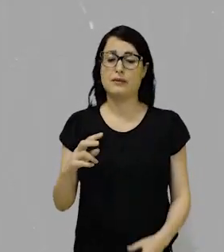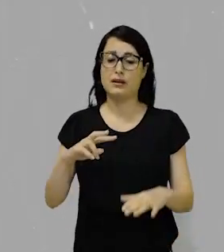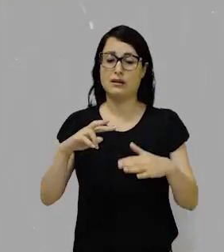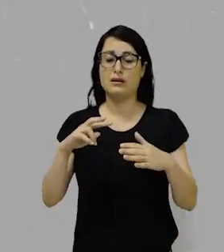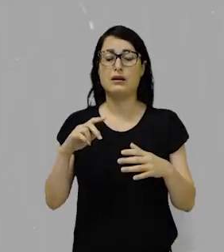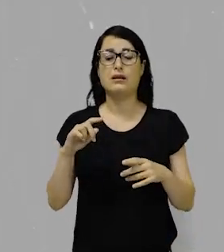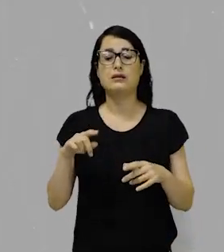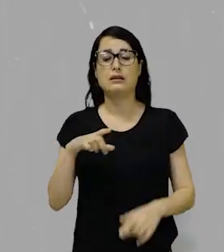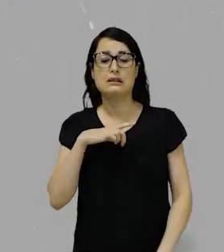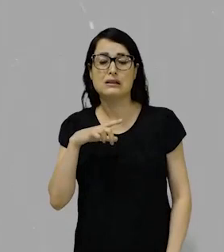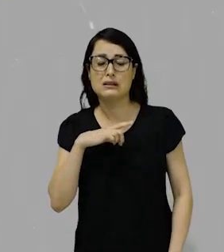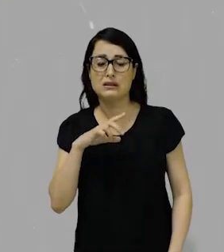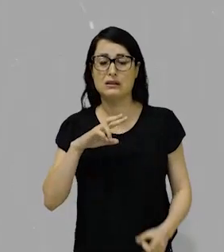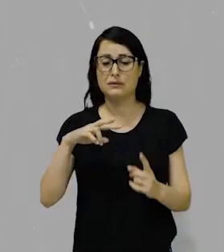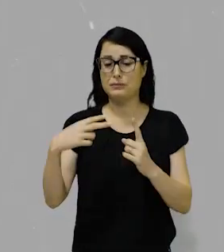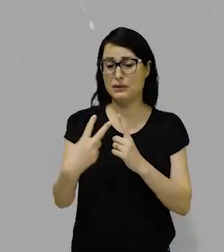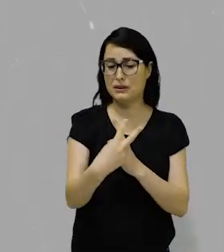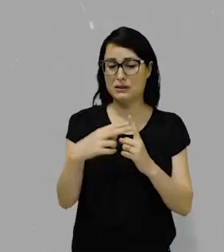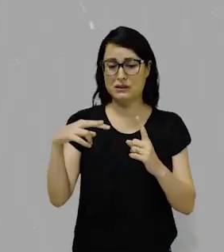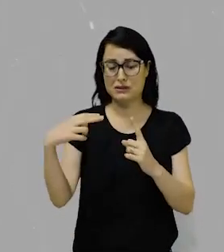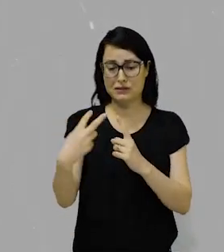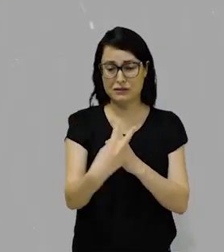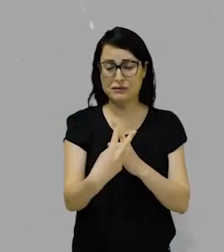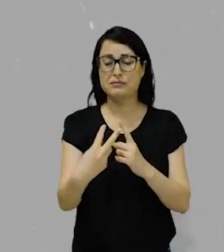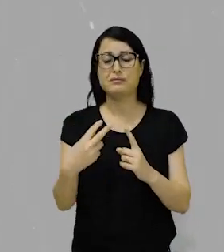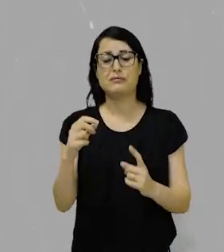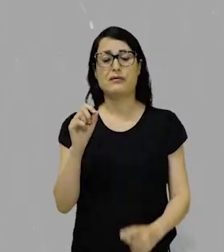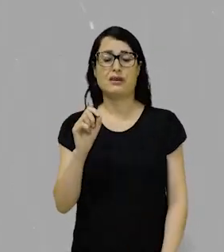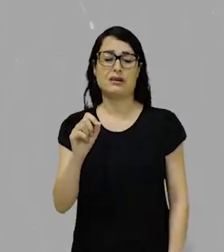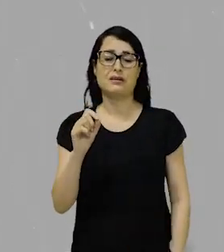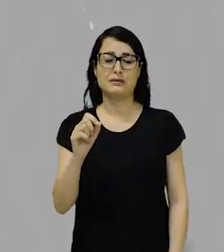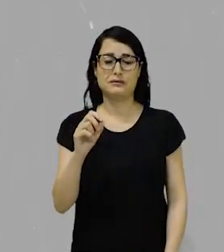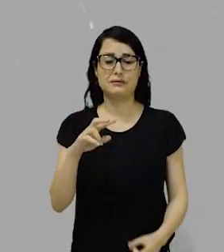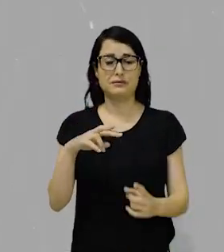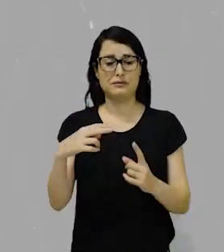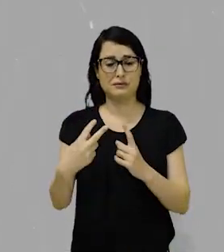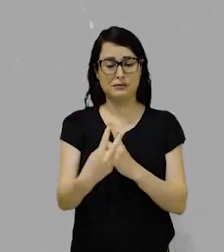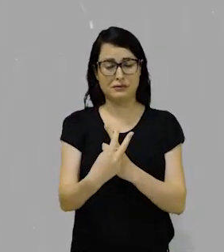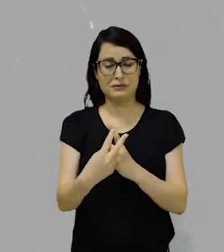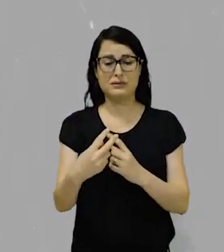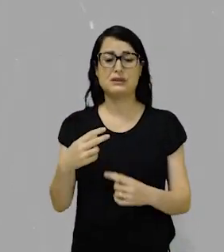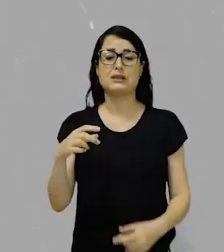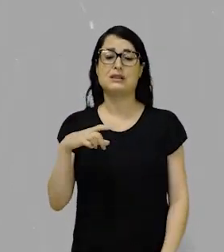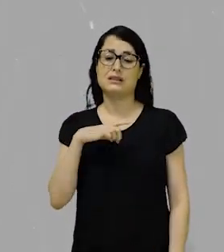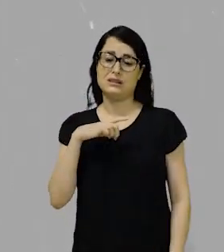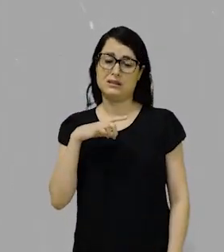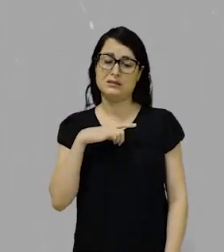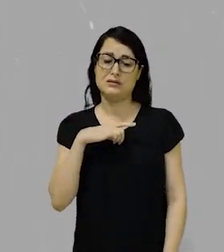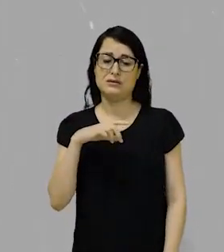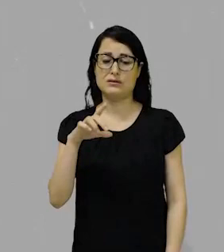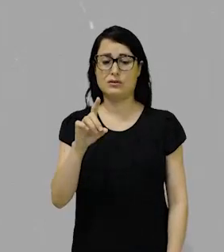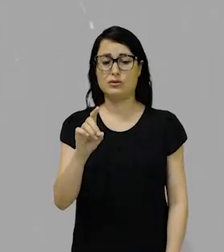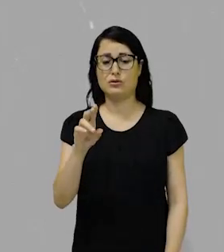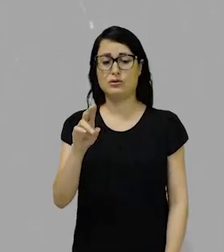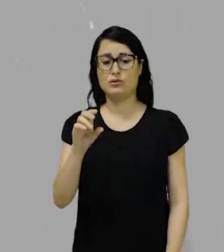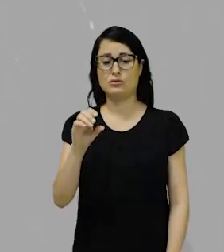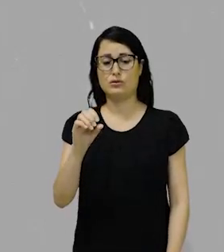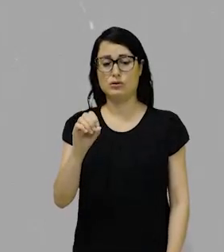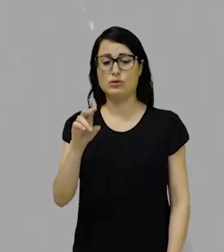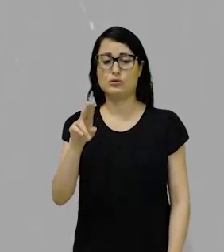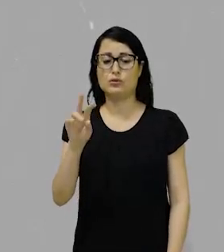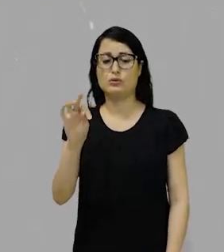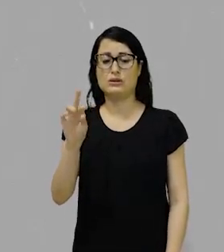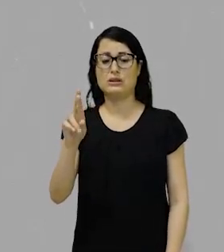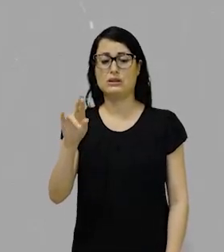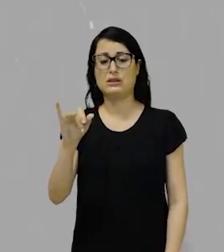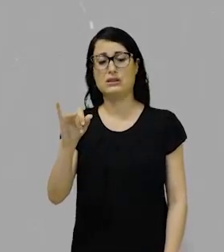baseadas, né, nas chamadas doutrinas natalistas, como, por exemplo, a doutrina malthusiana, né, a doutrina neomalthusiana,